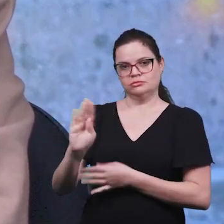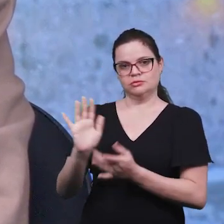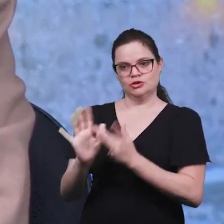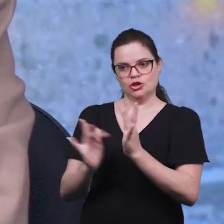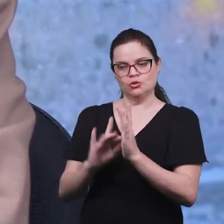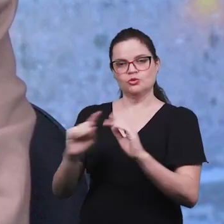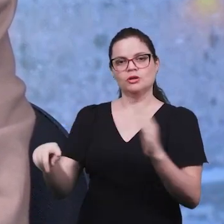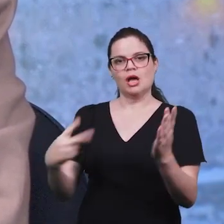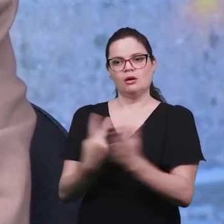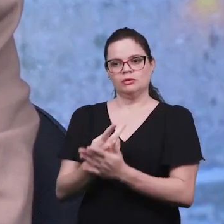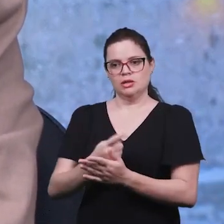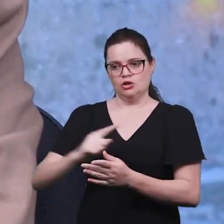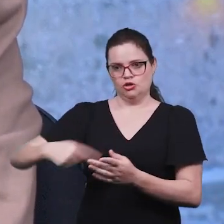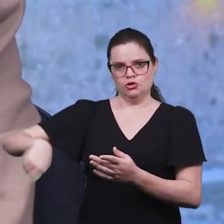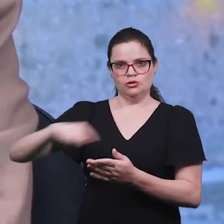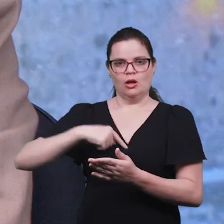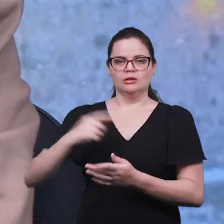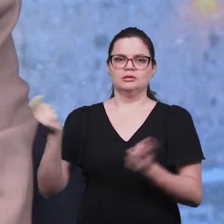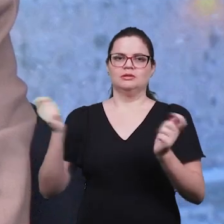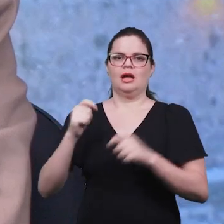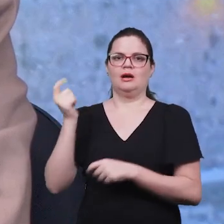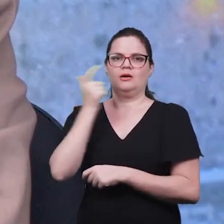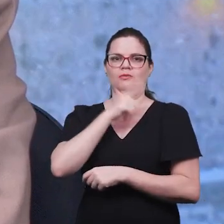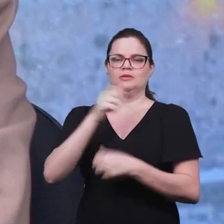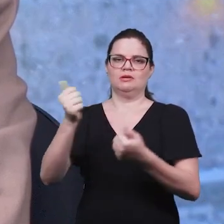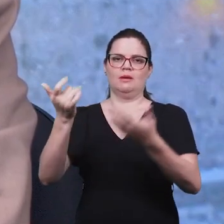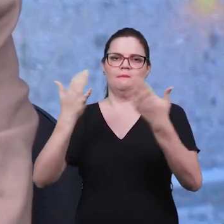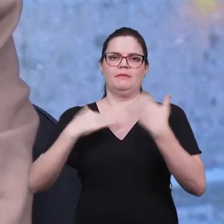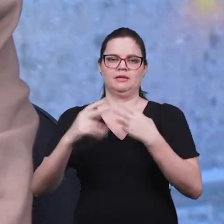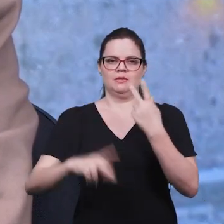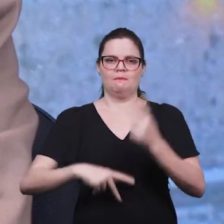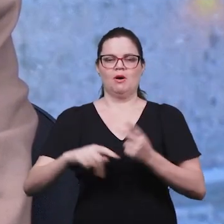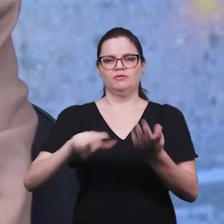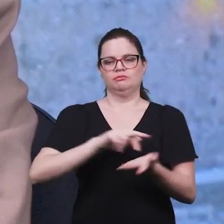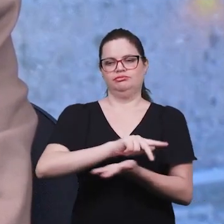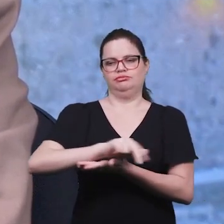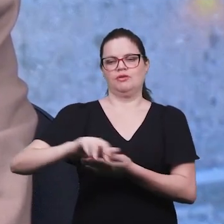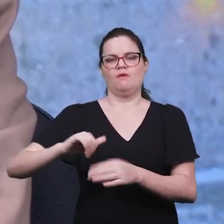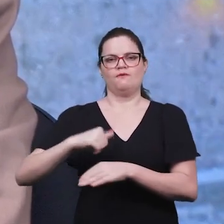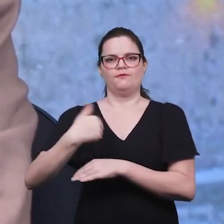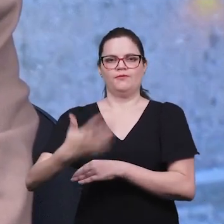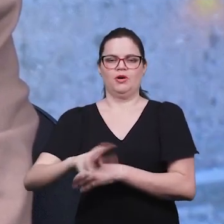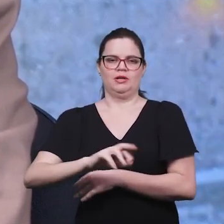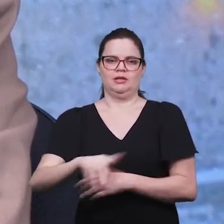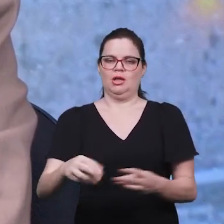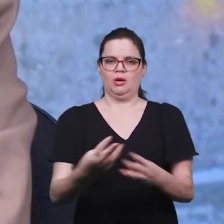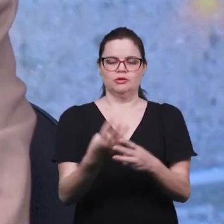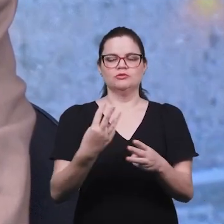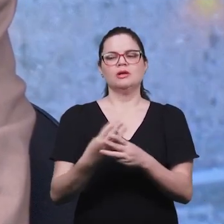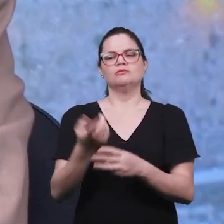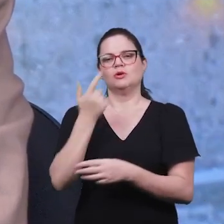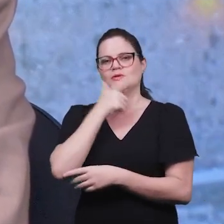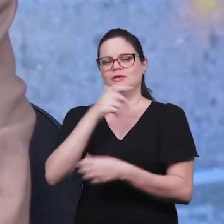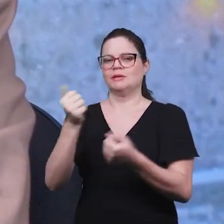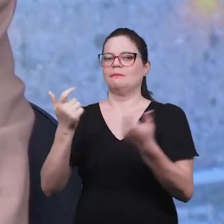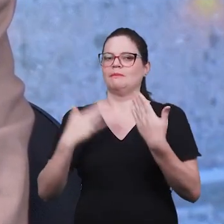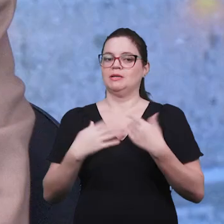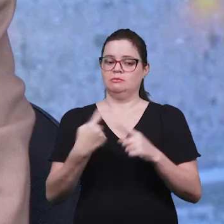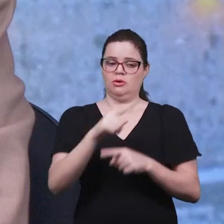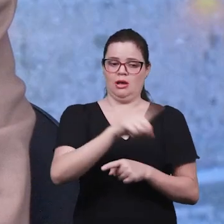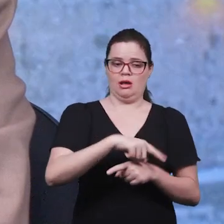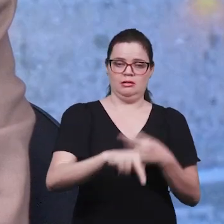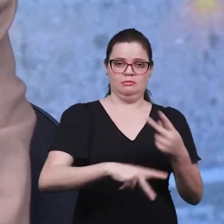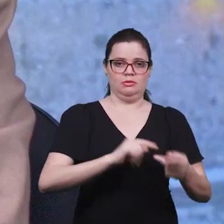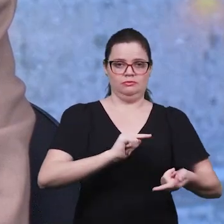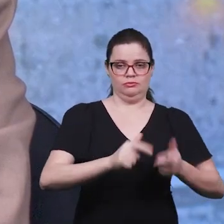bênção para cada um de nós. A bênção se volta para a igreja, a bênção se volta para os gentios. Paulo vai mostrar